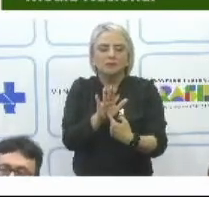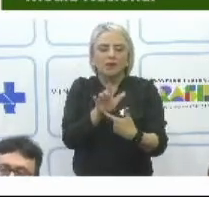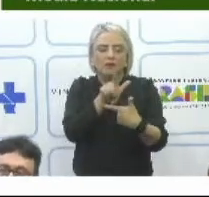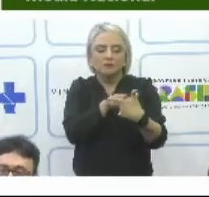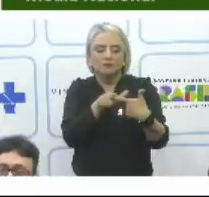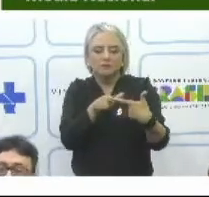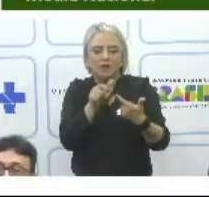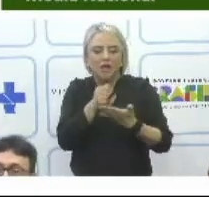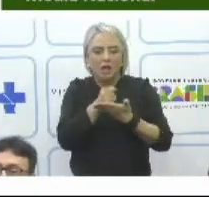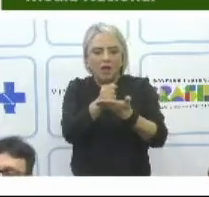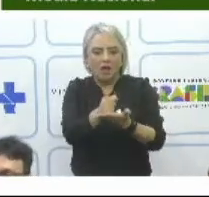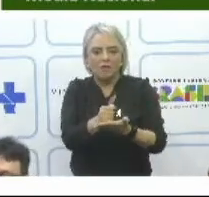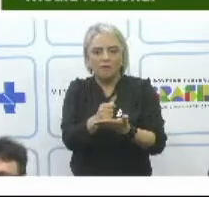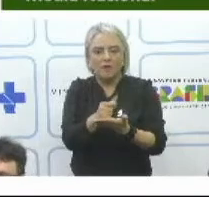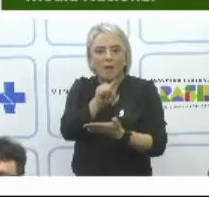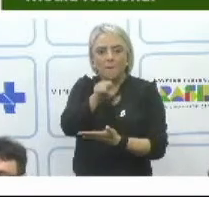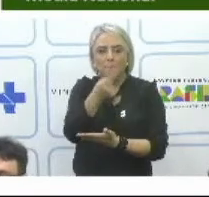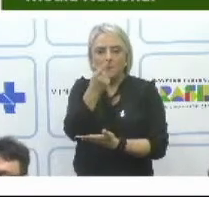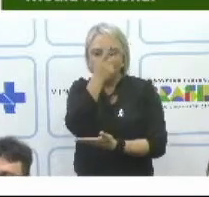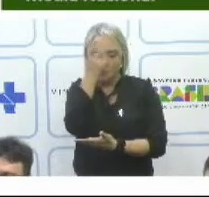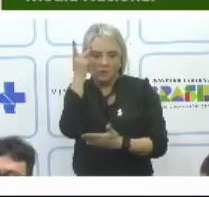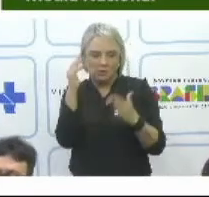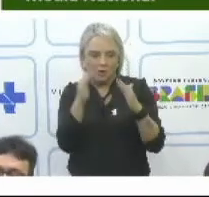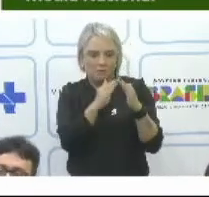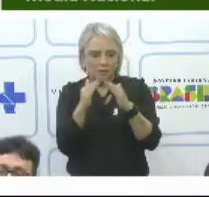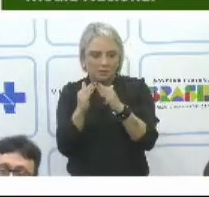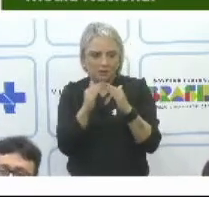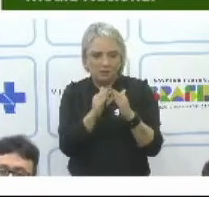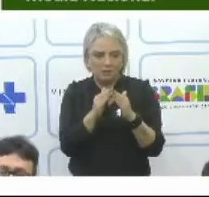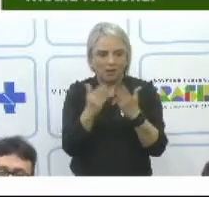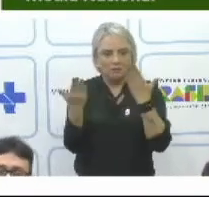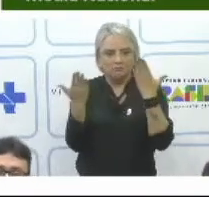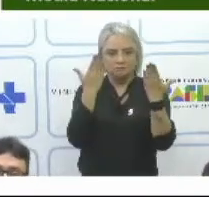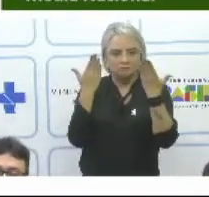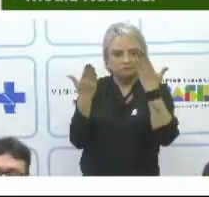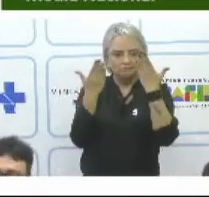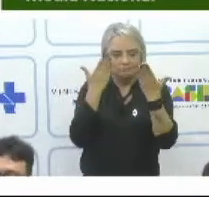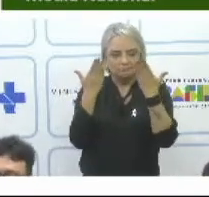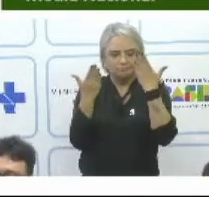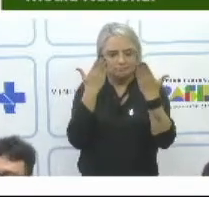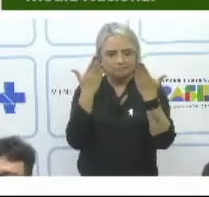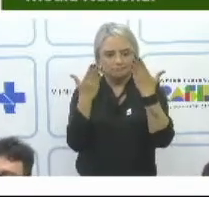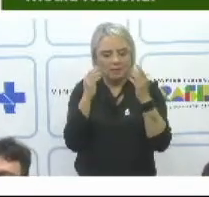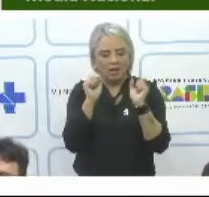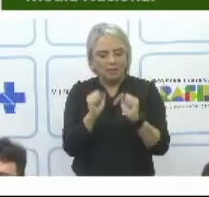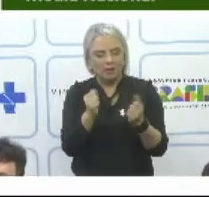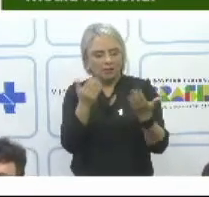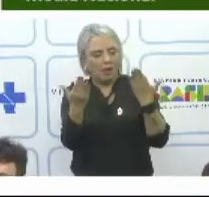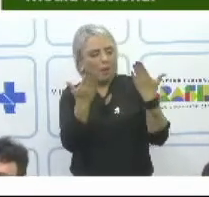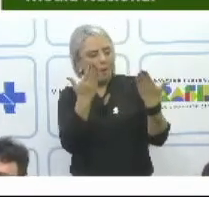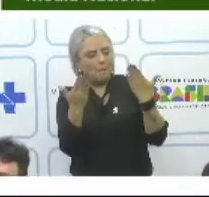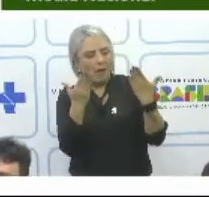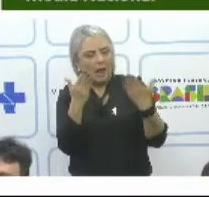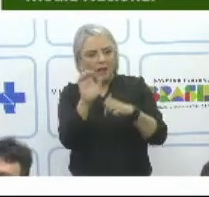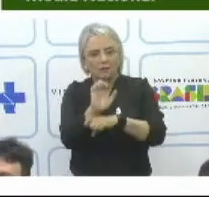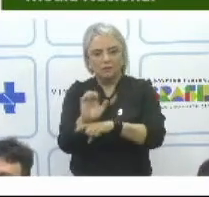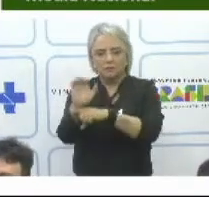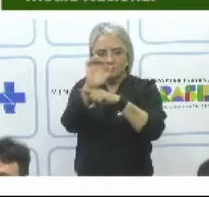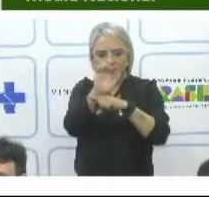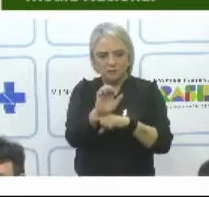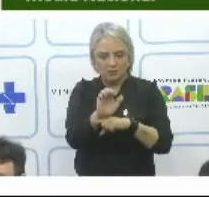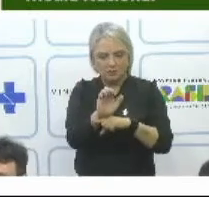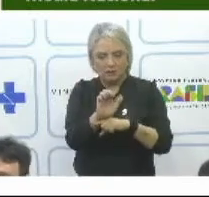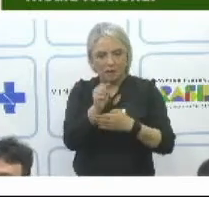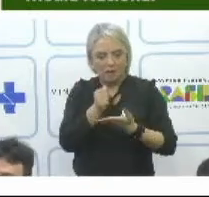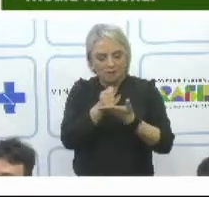dividido aquela oferta por 1.000 habitantes, né, então fazendo uma parametrização que a gente possa comparar os estados pela